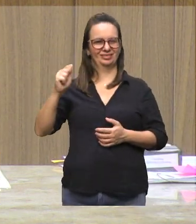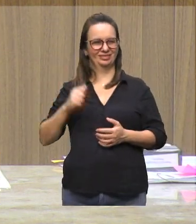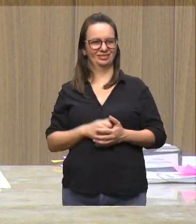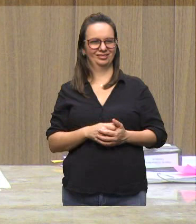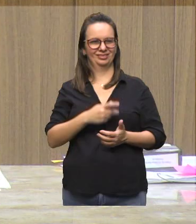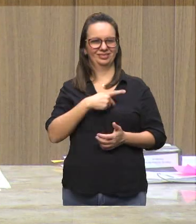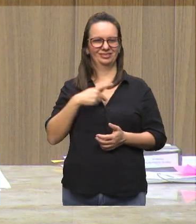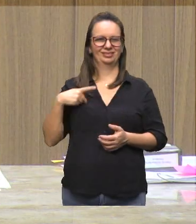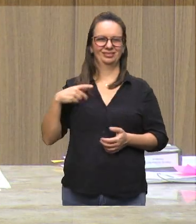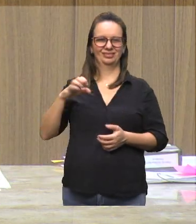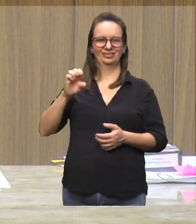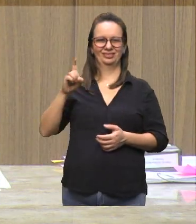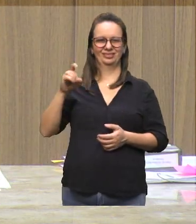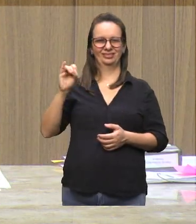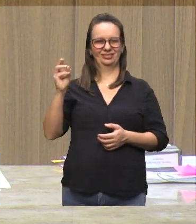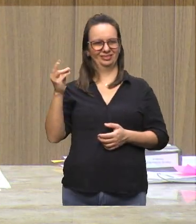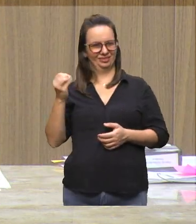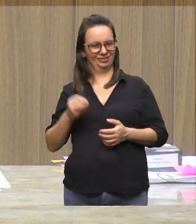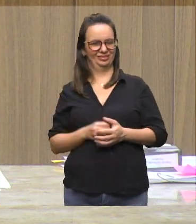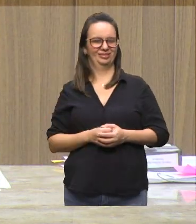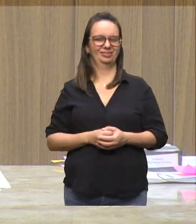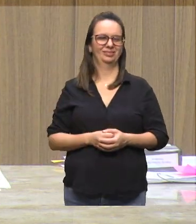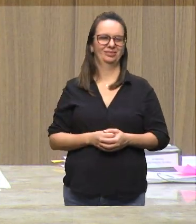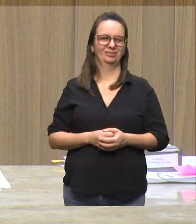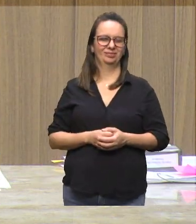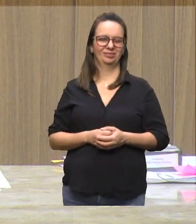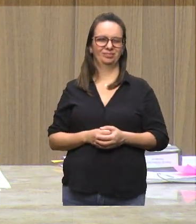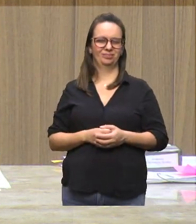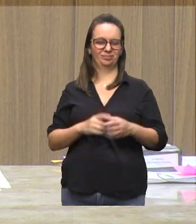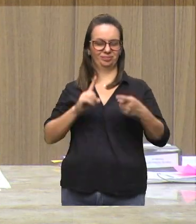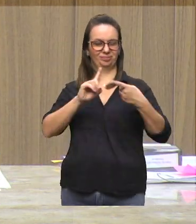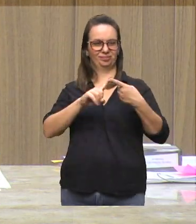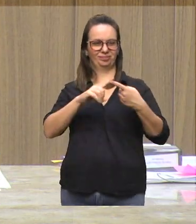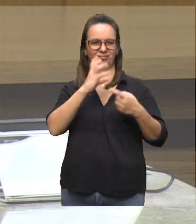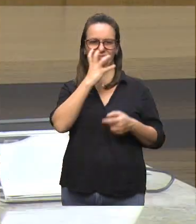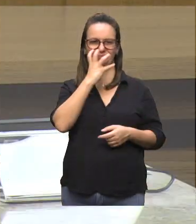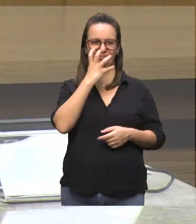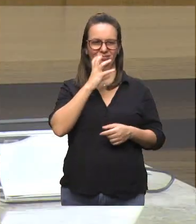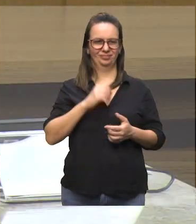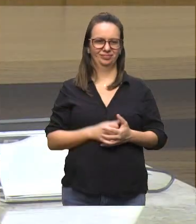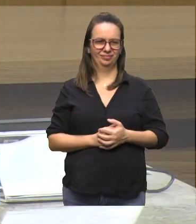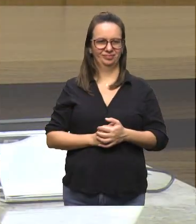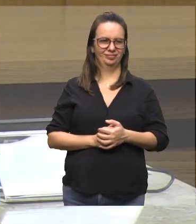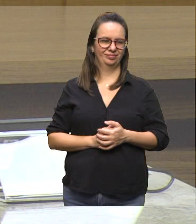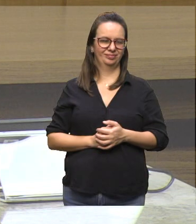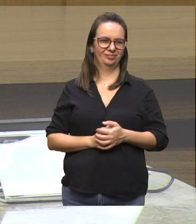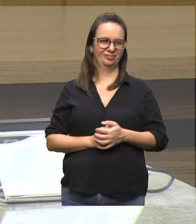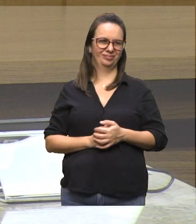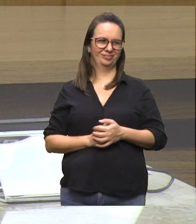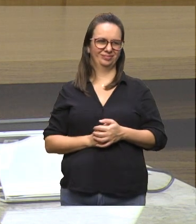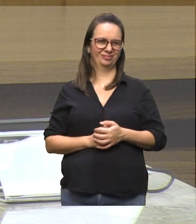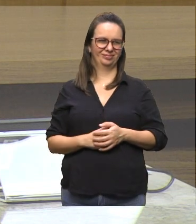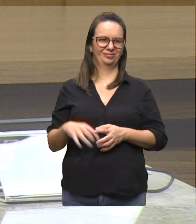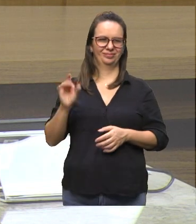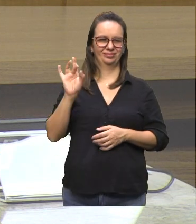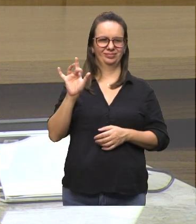Com a declaração de voto do vereador Alexandre Cachorrão. Obrigado, senhor presidente. Apenas